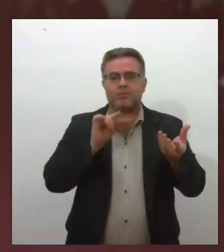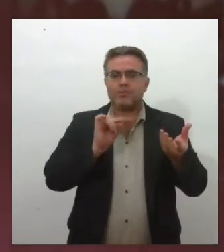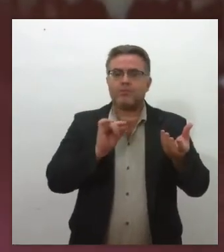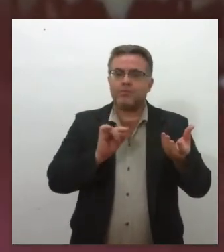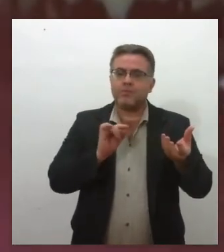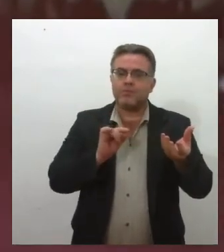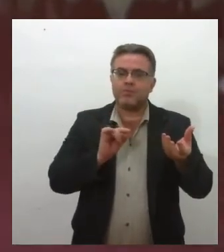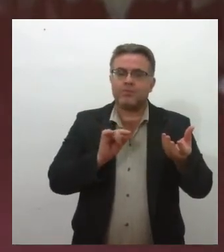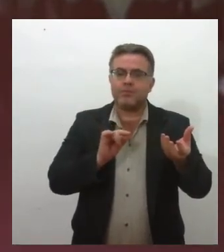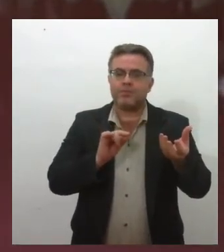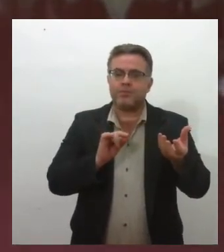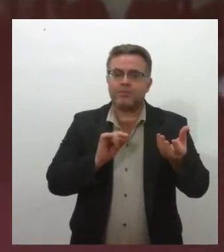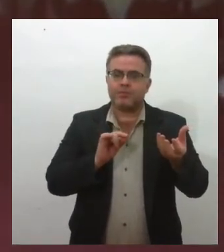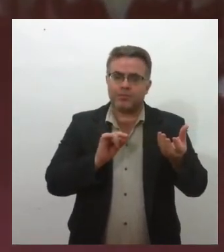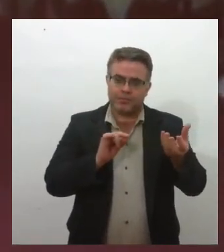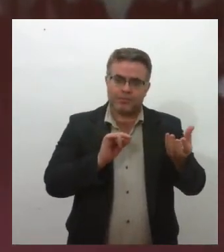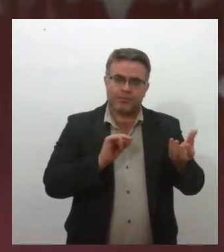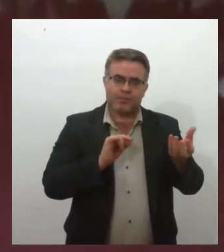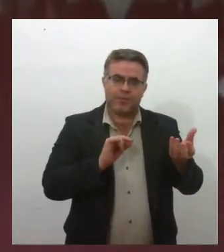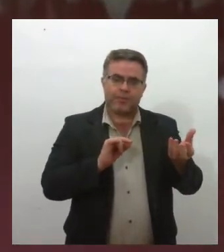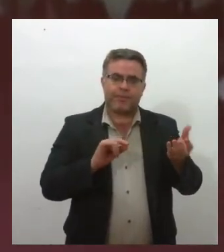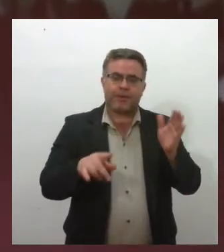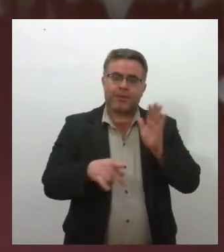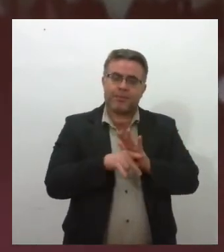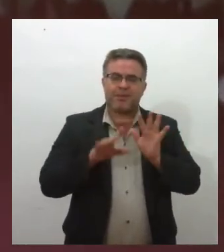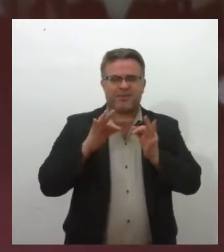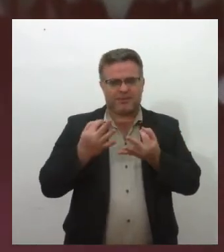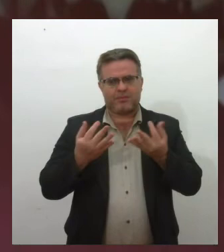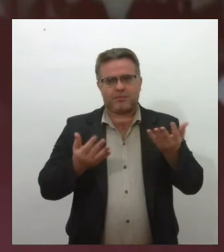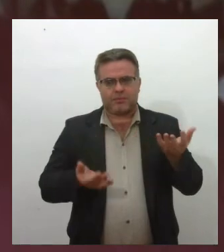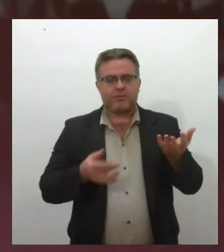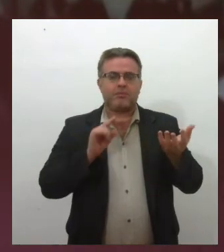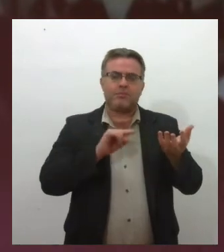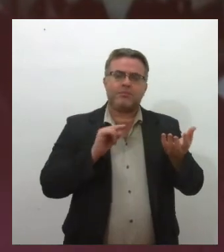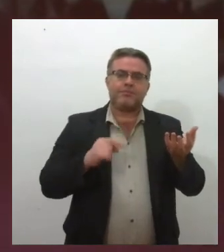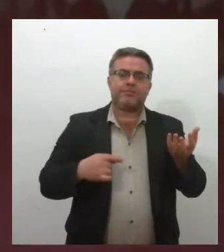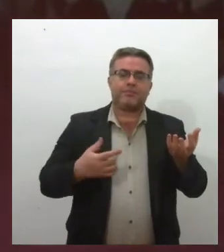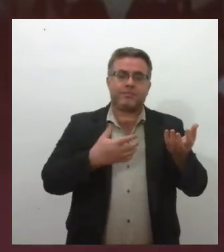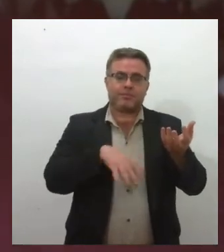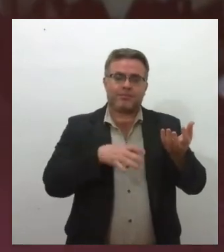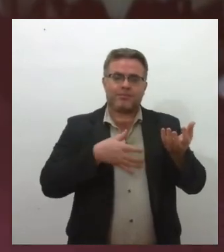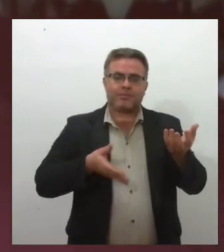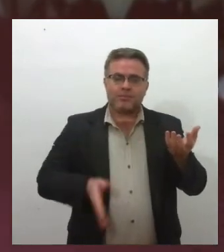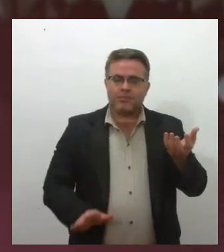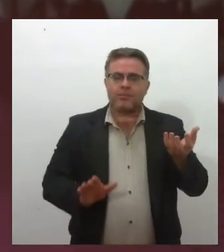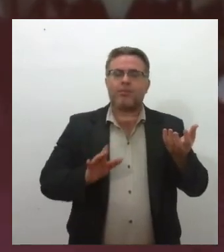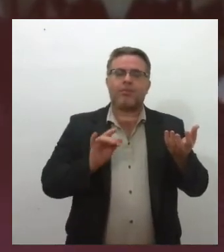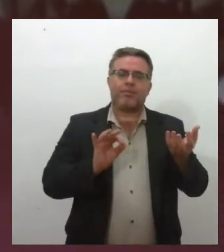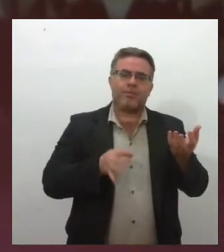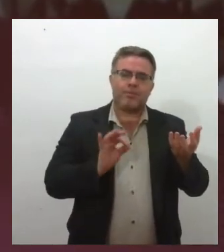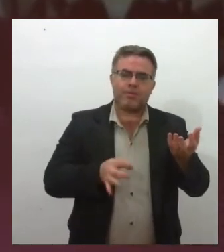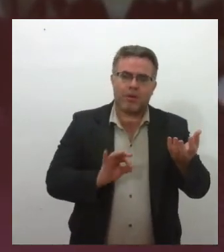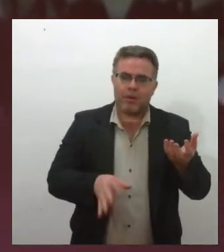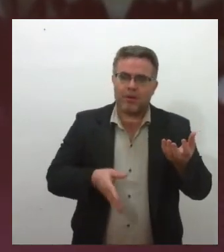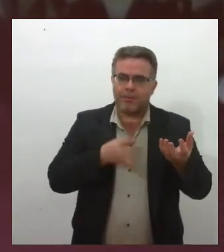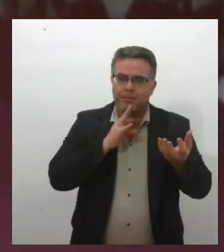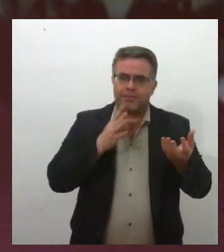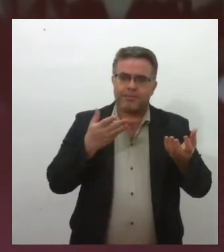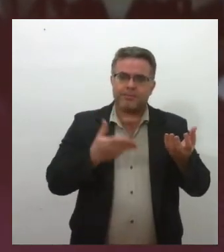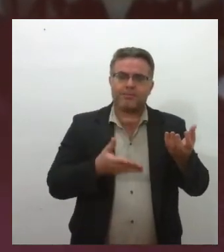que pertenceu à minha família, e nós, como baianos, e que convivemos com Irmã